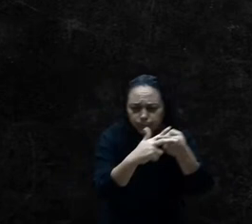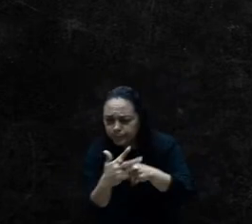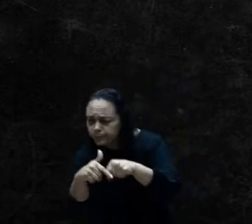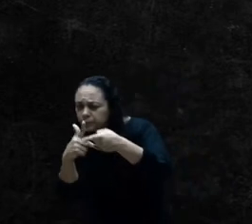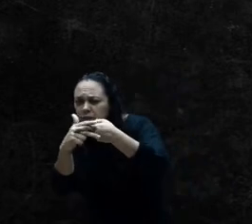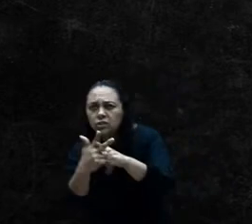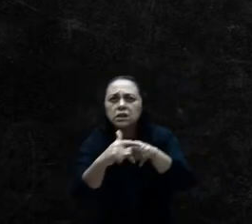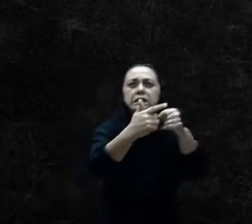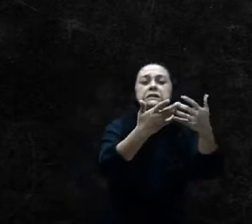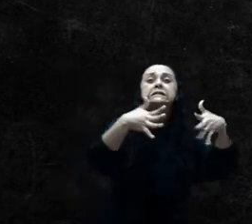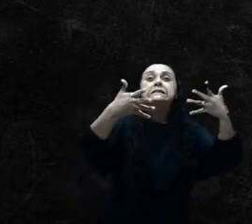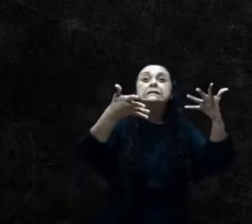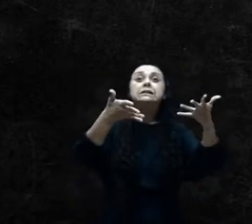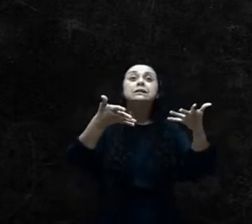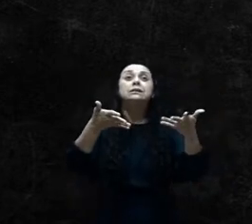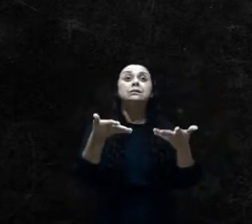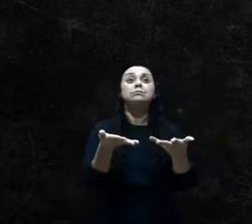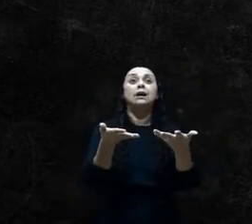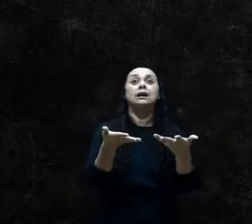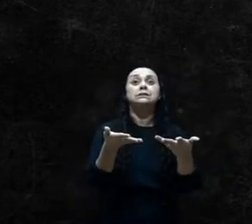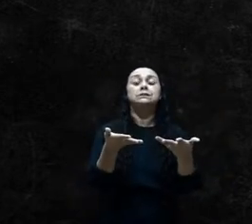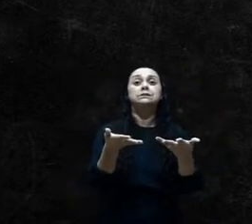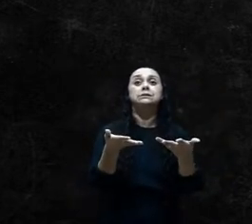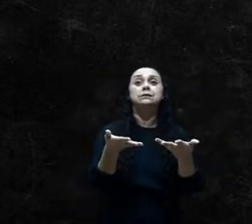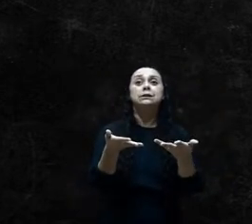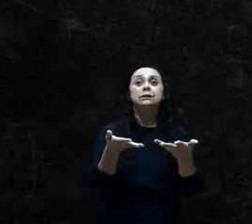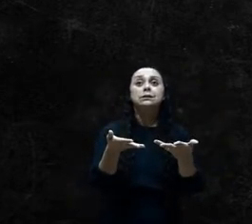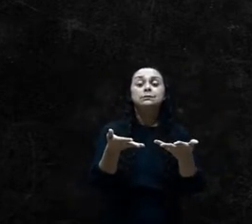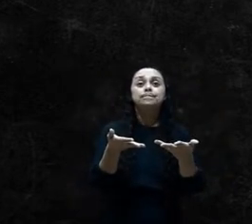de shirt desceram as velas